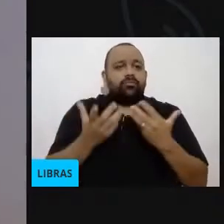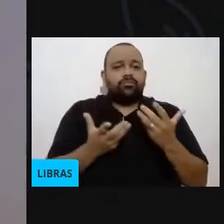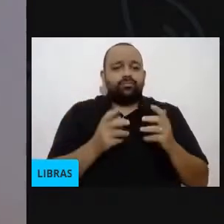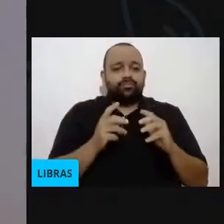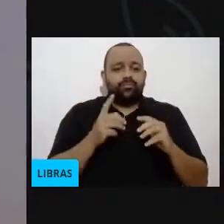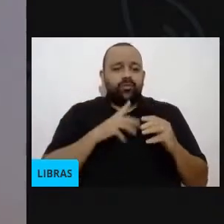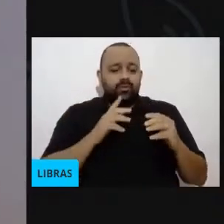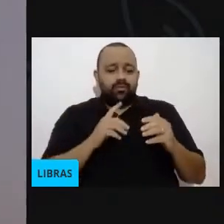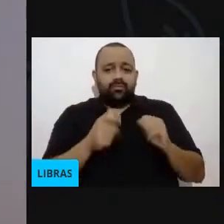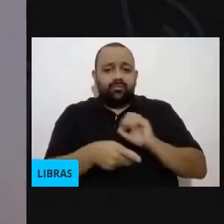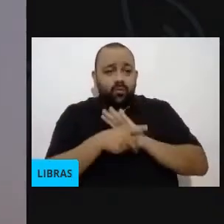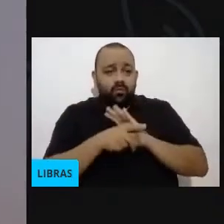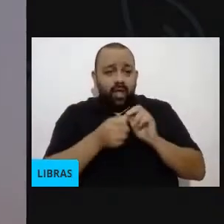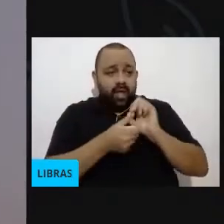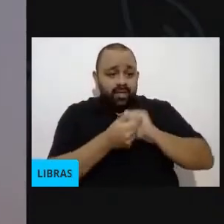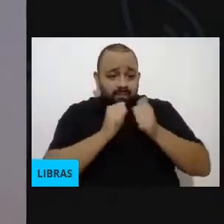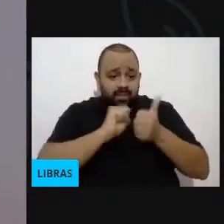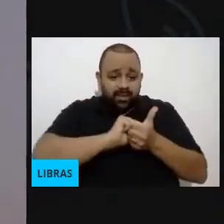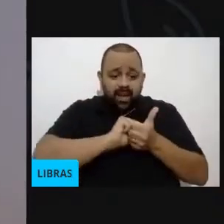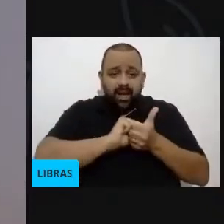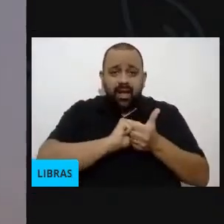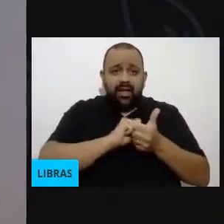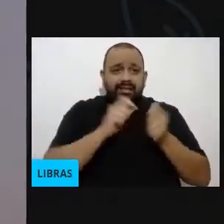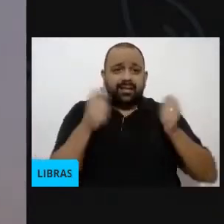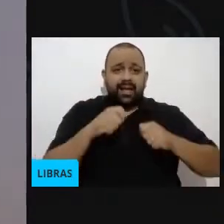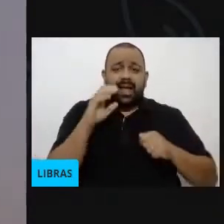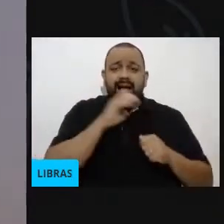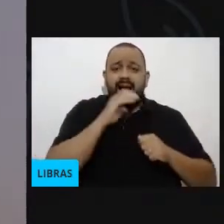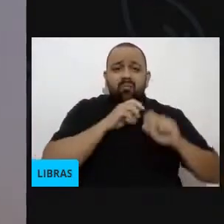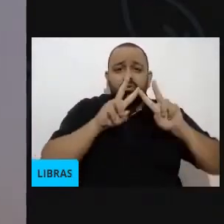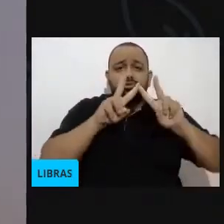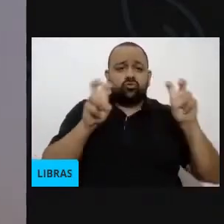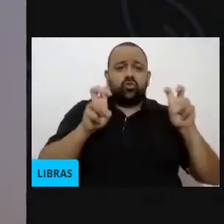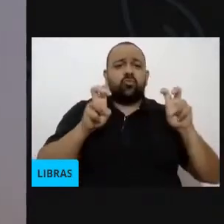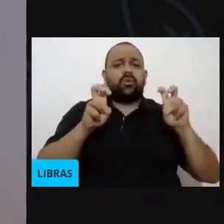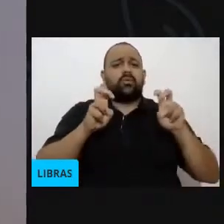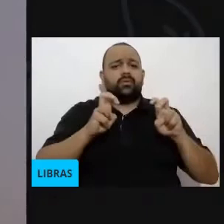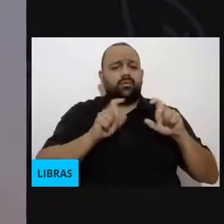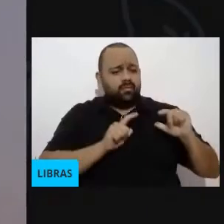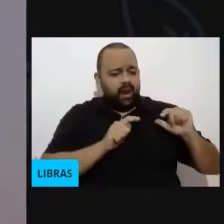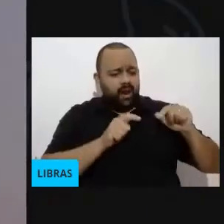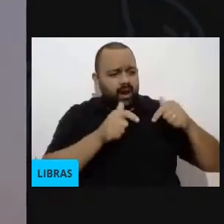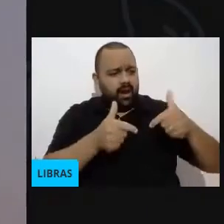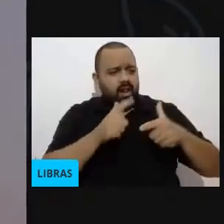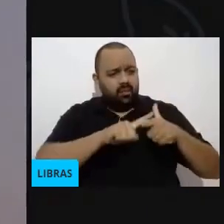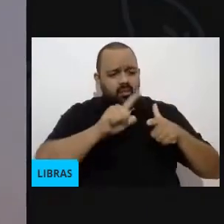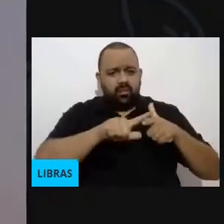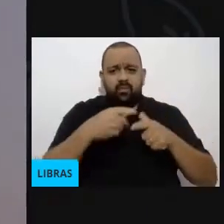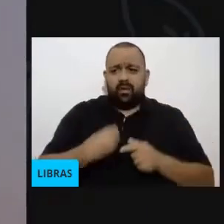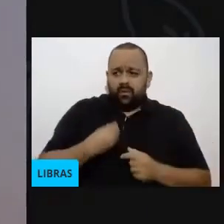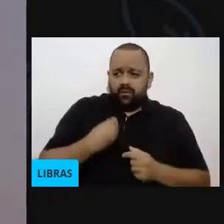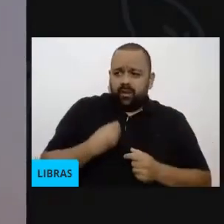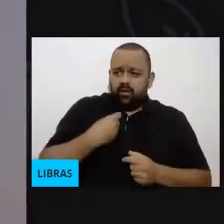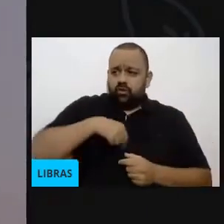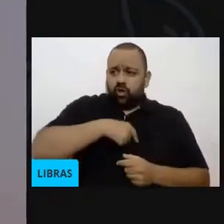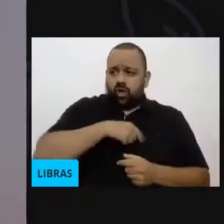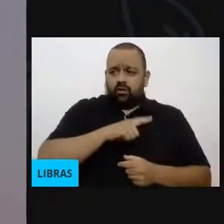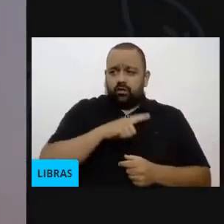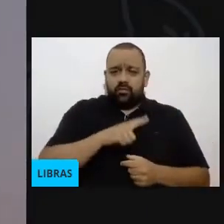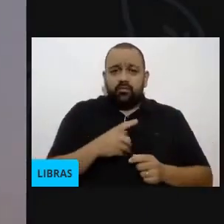adaptar com uma rapidez imensa frente a tudo aquilo que a gente viveu, que a gente vem vivendo,